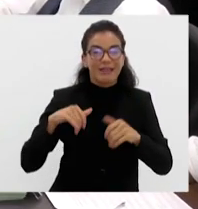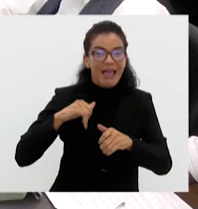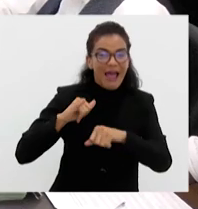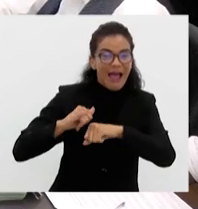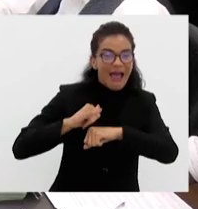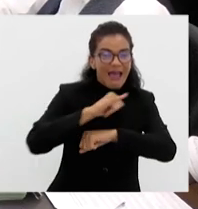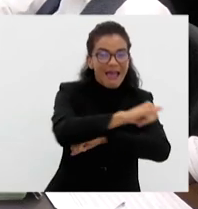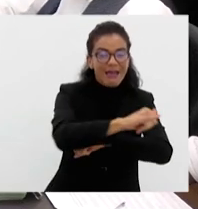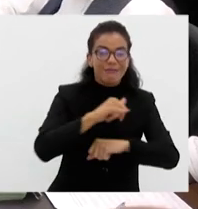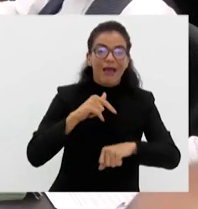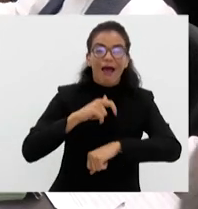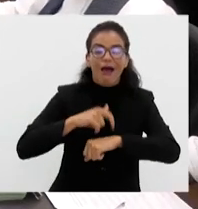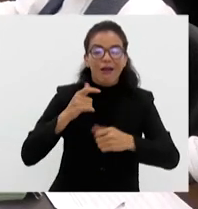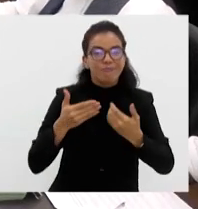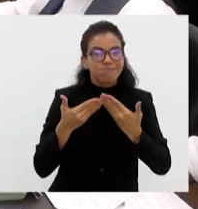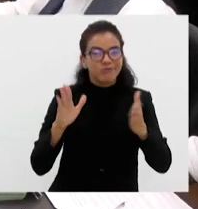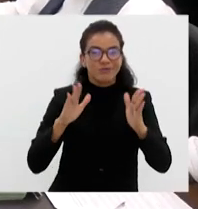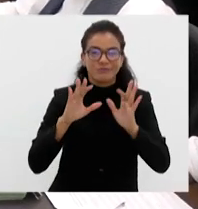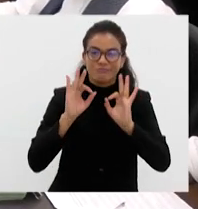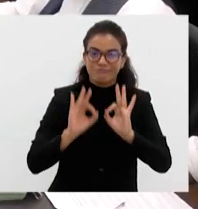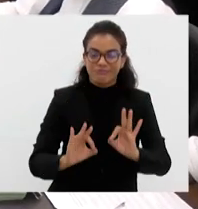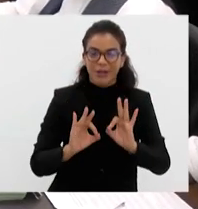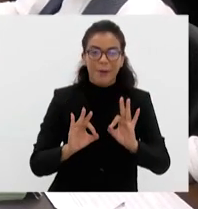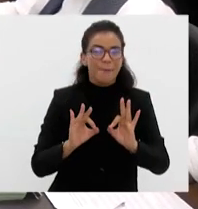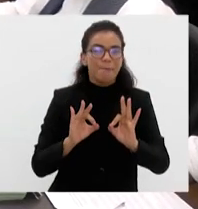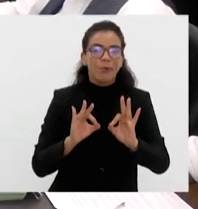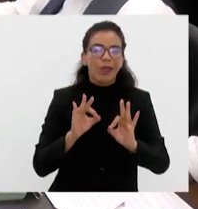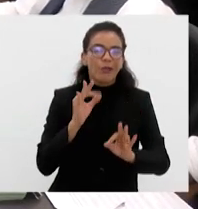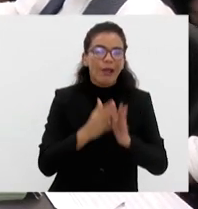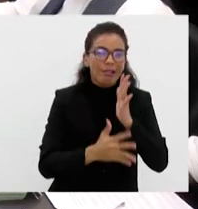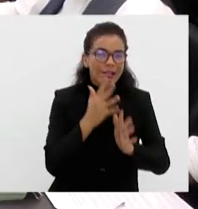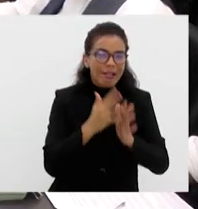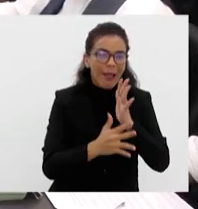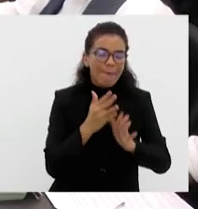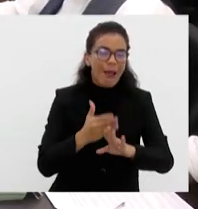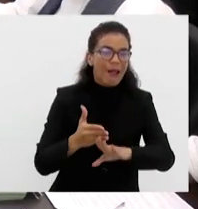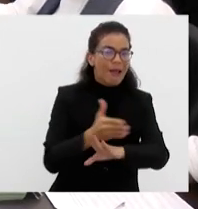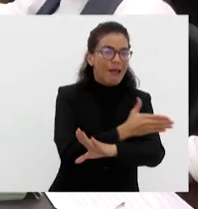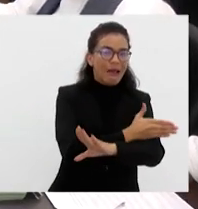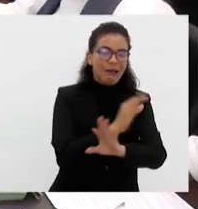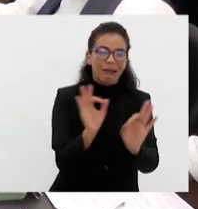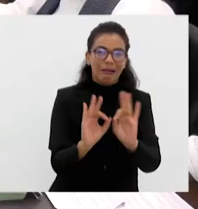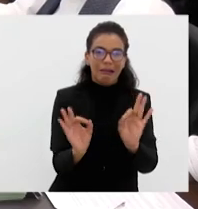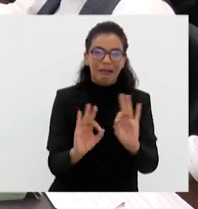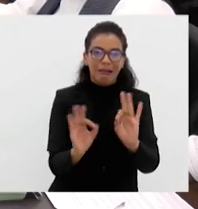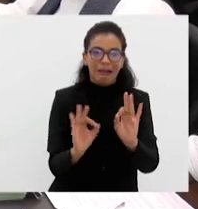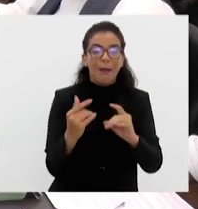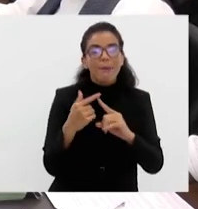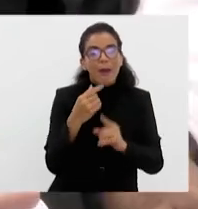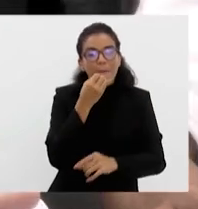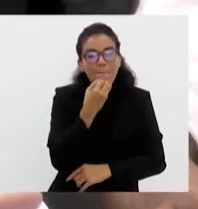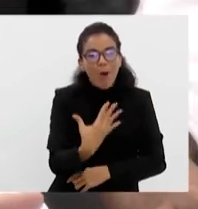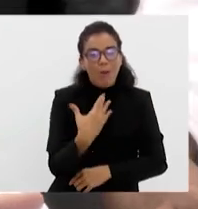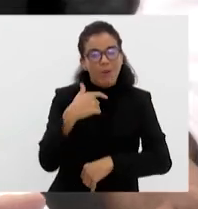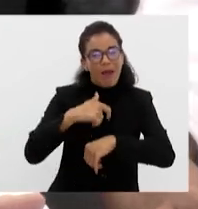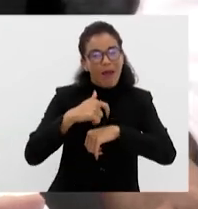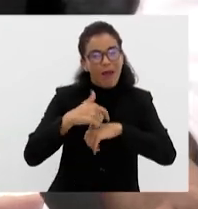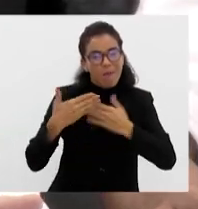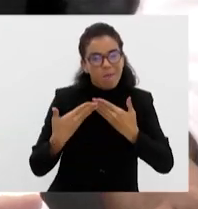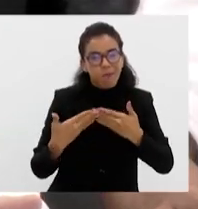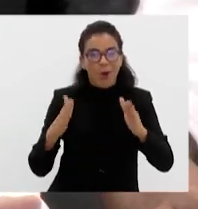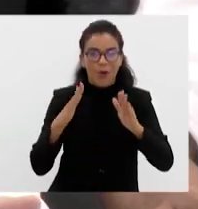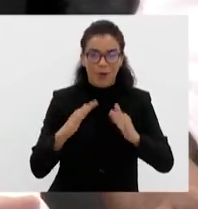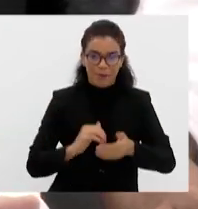partir da sua regulamentação. Então, não fere nenhum princípio de anterioridade tributária. Não... Mas é bom botar a partir da sua